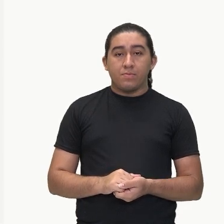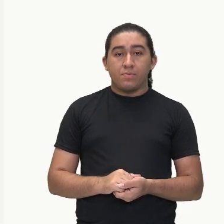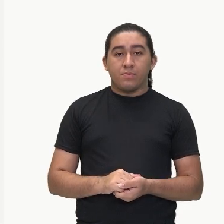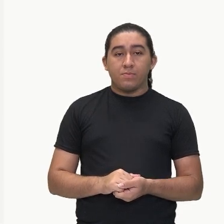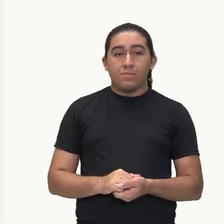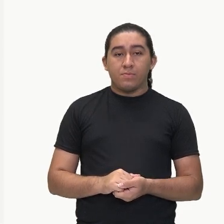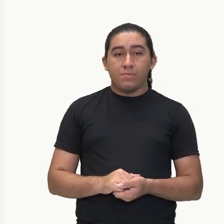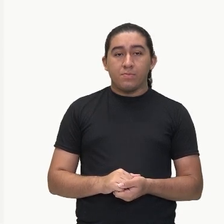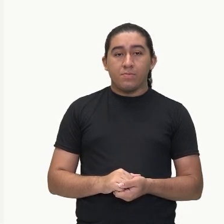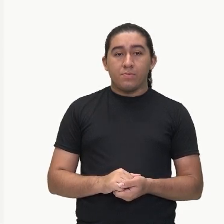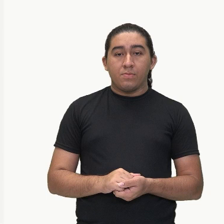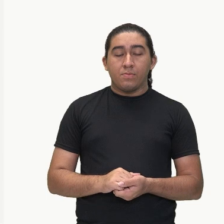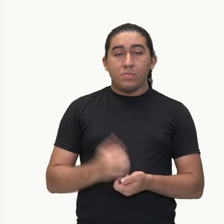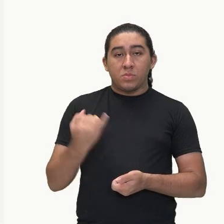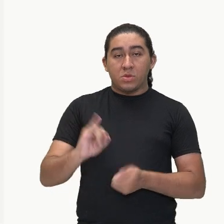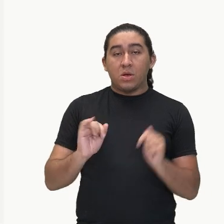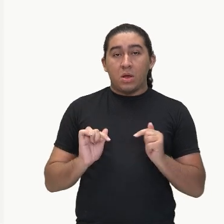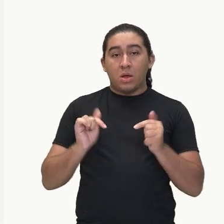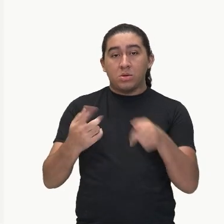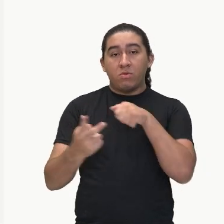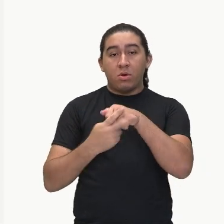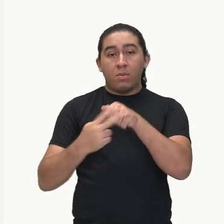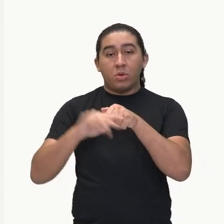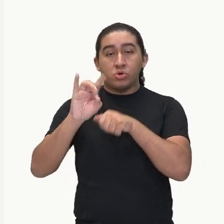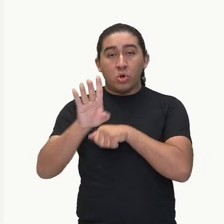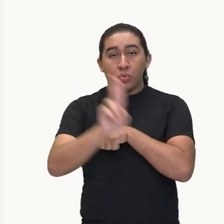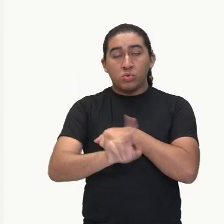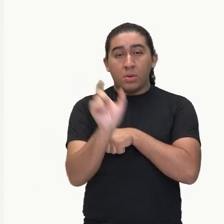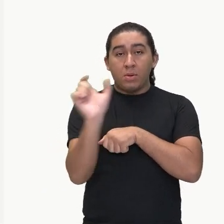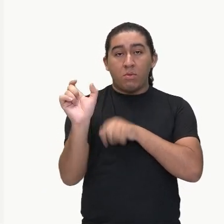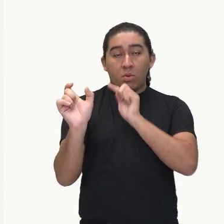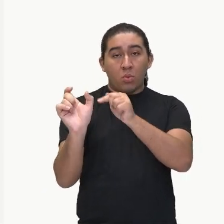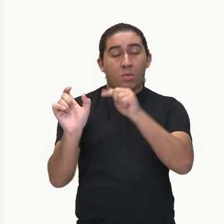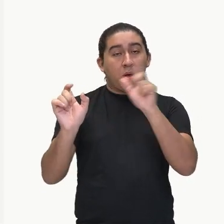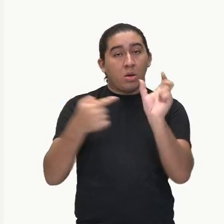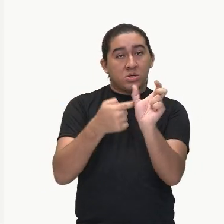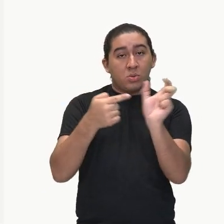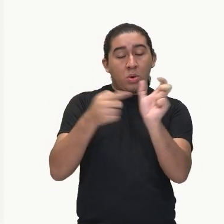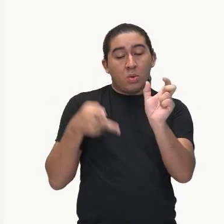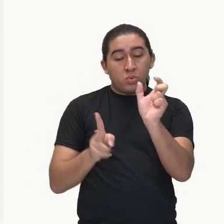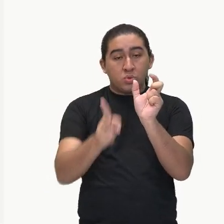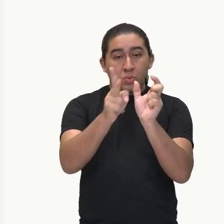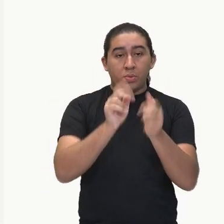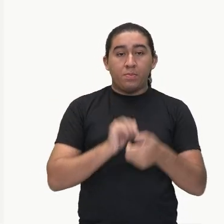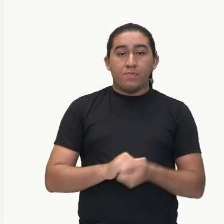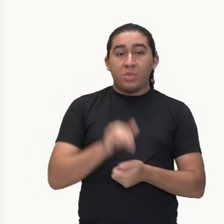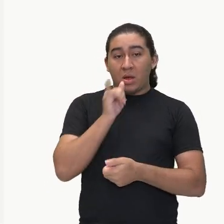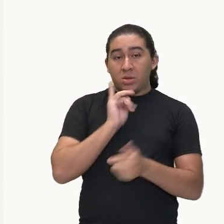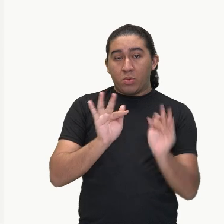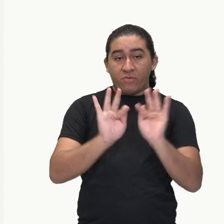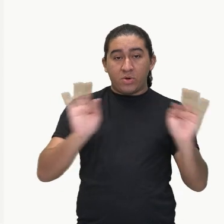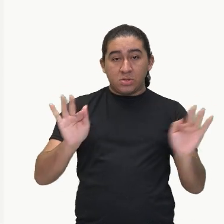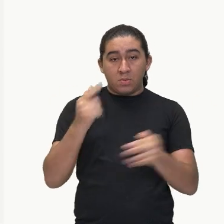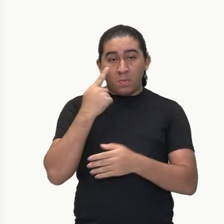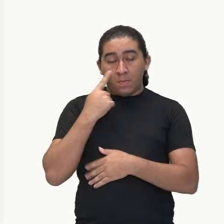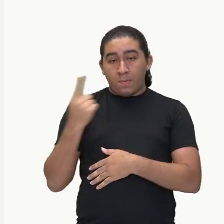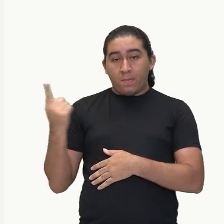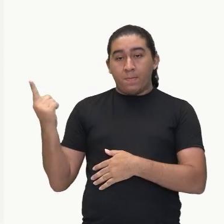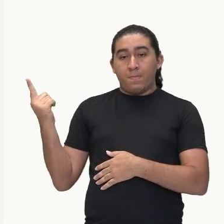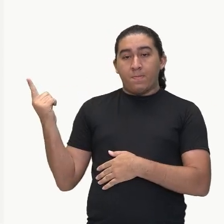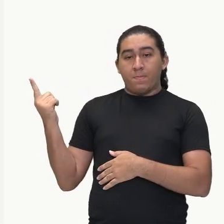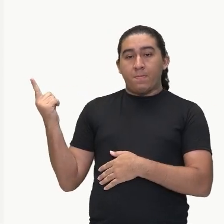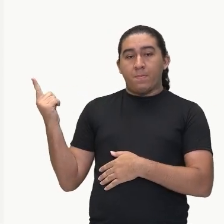um dos elementos, o verbo permanece no singular. Olha aí. Laís ou Elisa